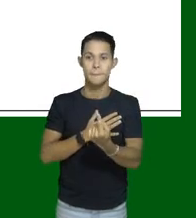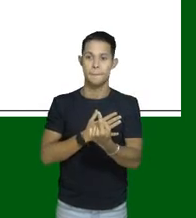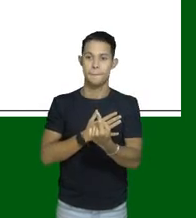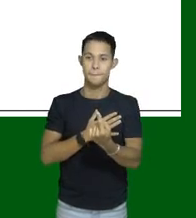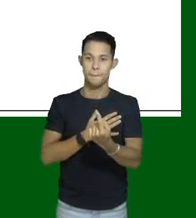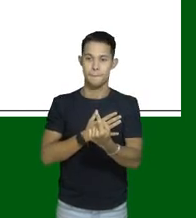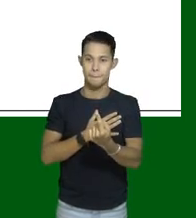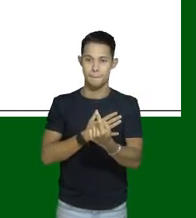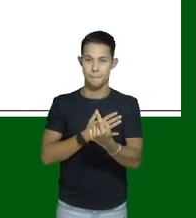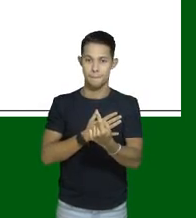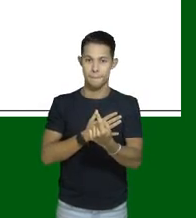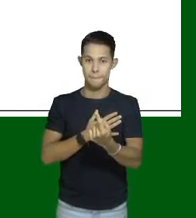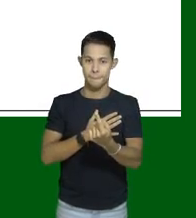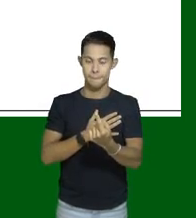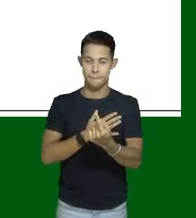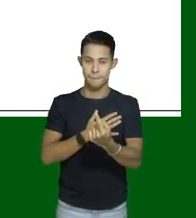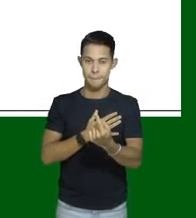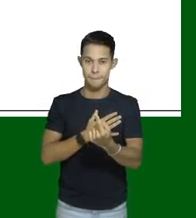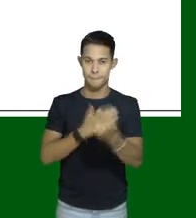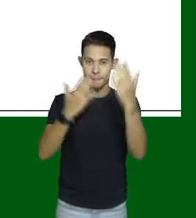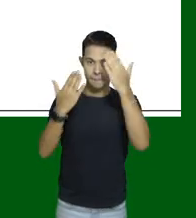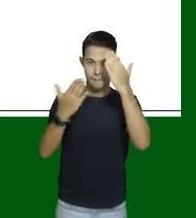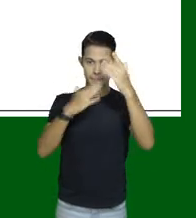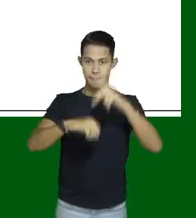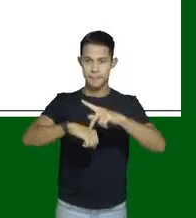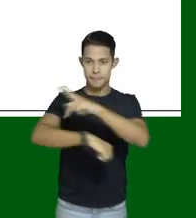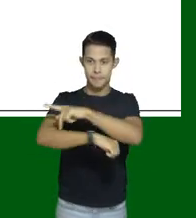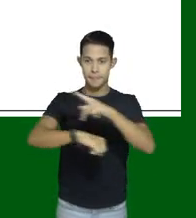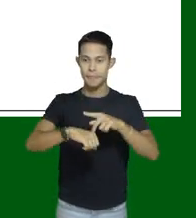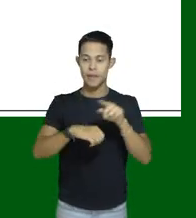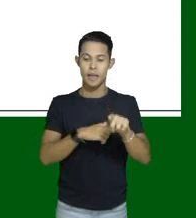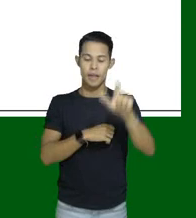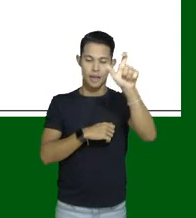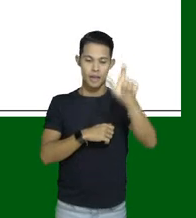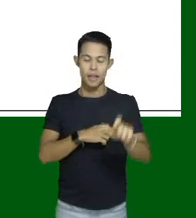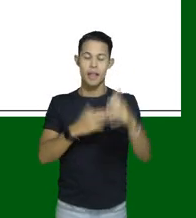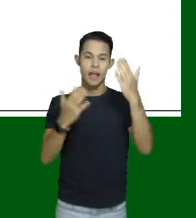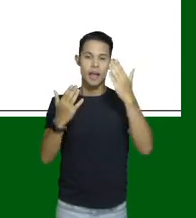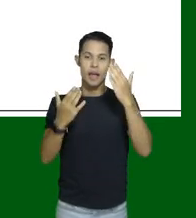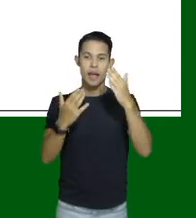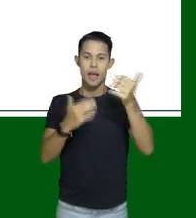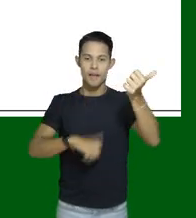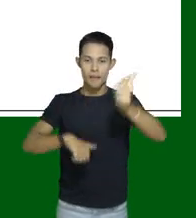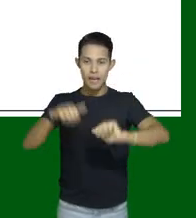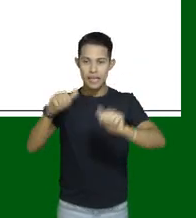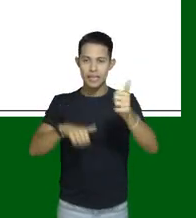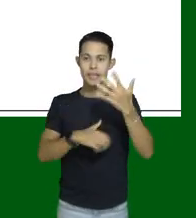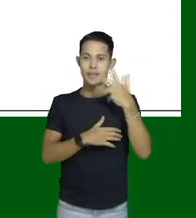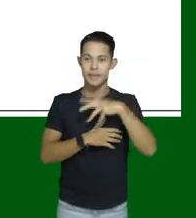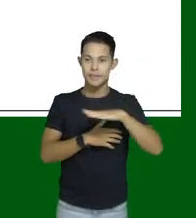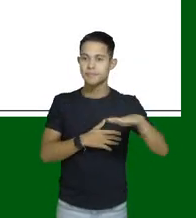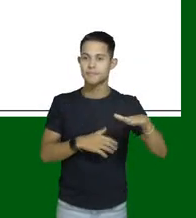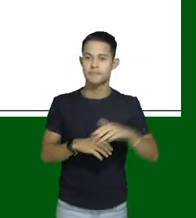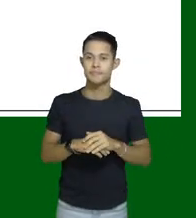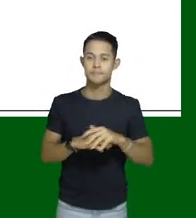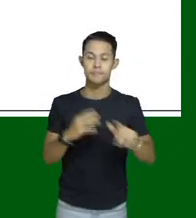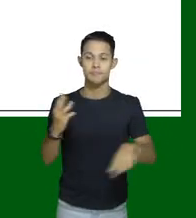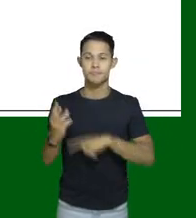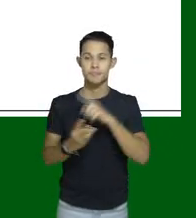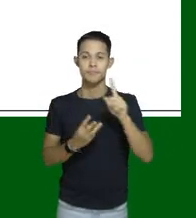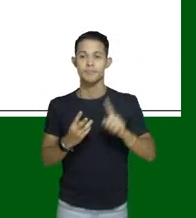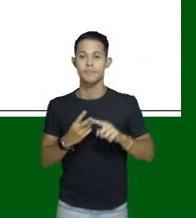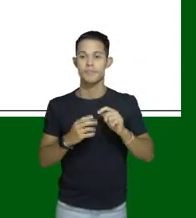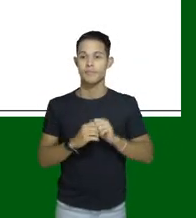psicopedagoga está aqui, que é a Lucimara, né, que faz essa avaliação das nossas crianças. Oferecemos serviço de